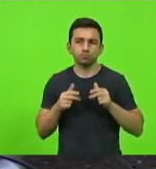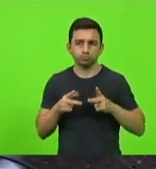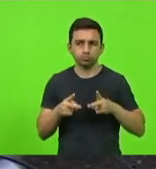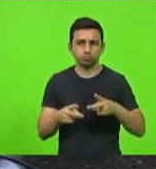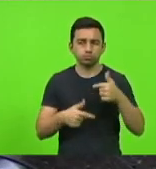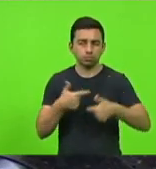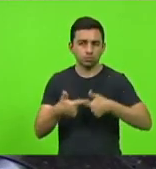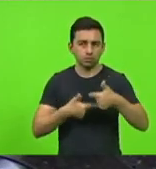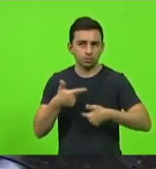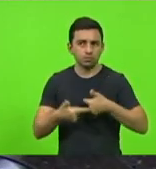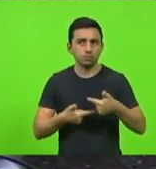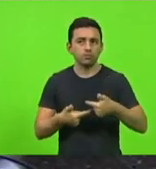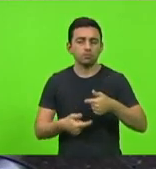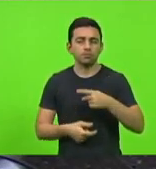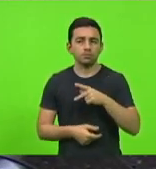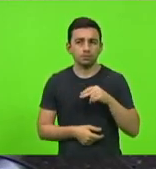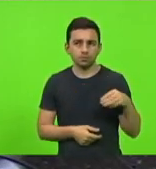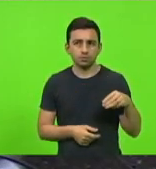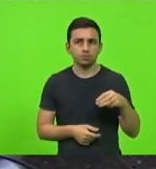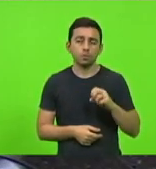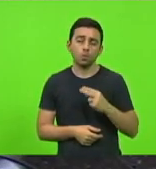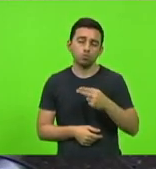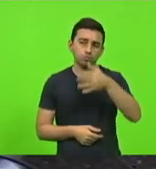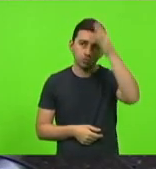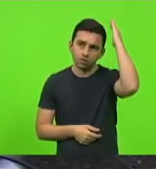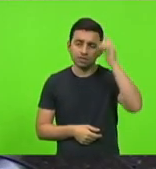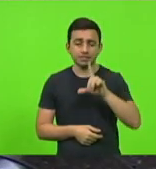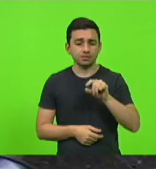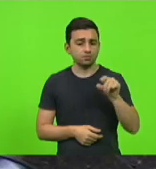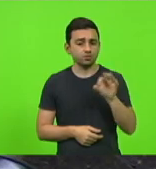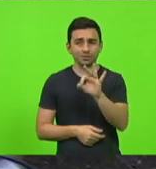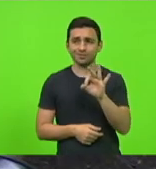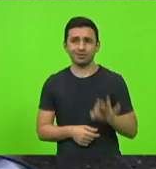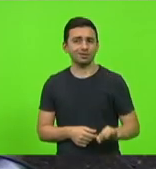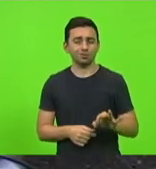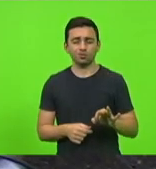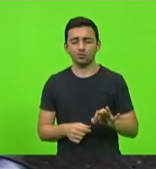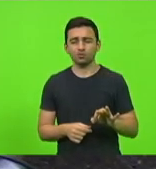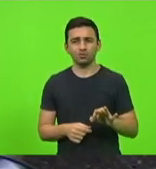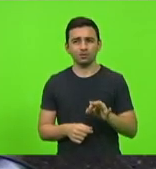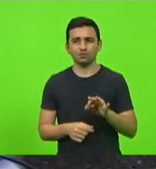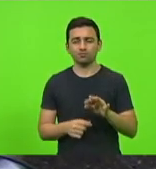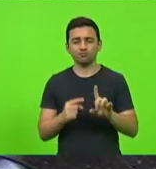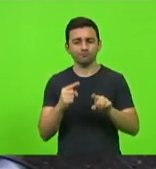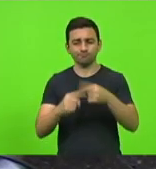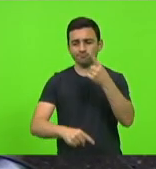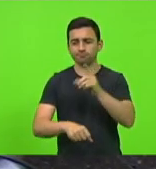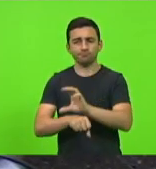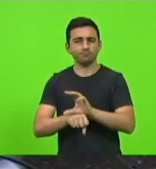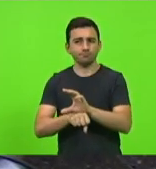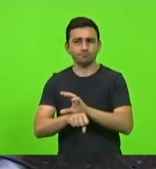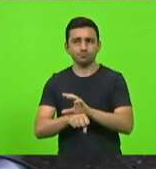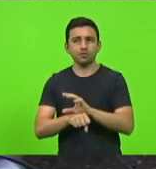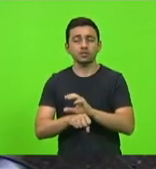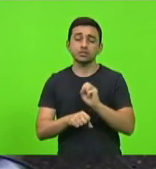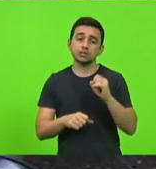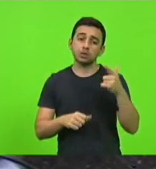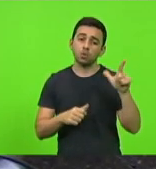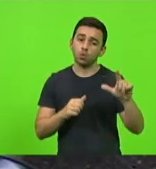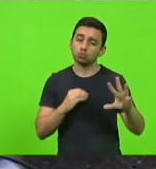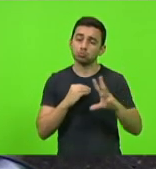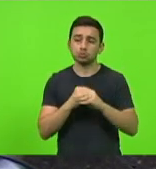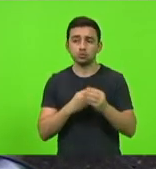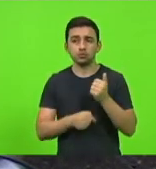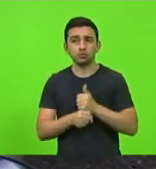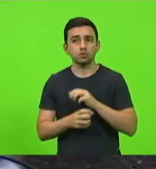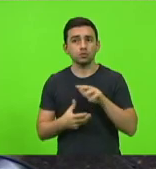Bombeiros. Portanto, o projeto ele é 100% inconstitucional, que pese, posteriormente, haver uma emenda substitutiva global que